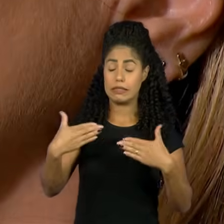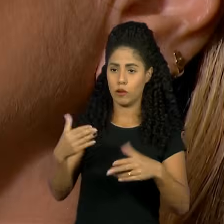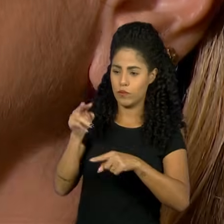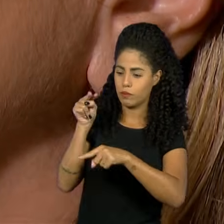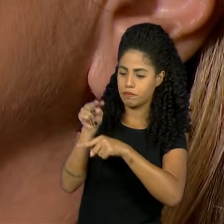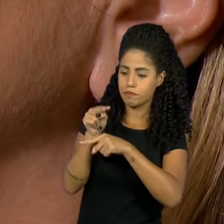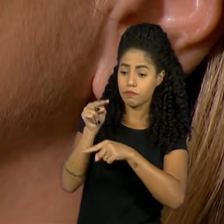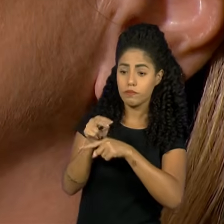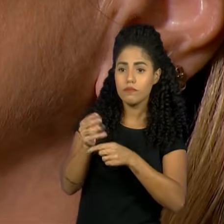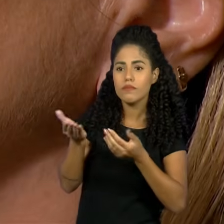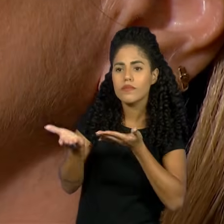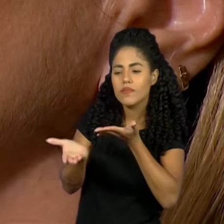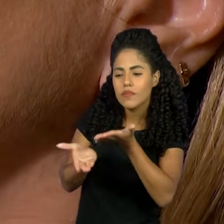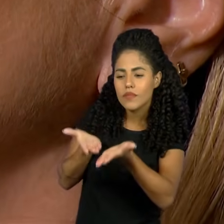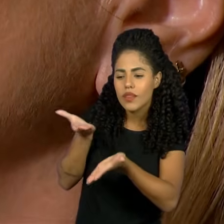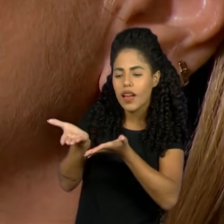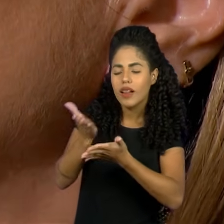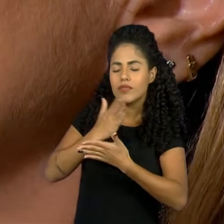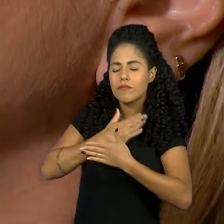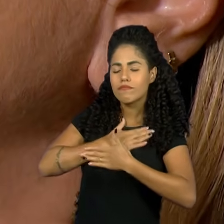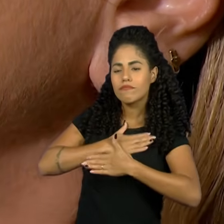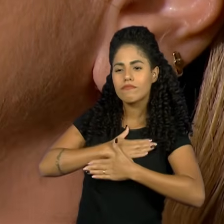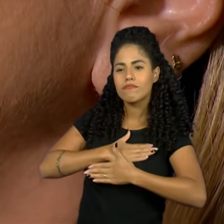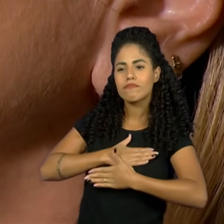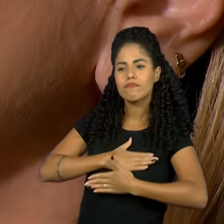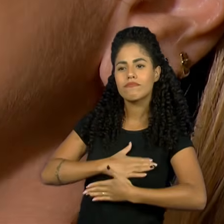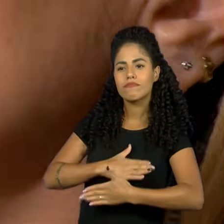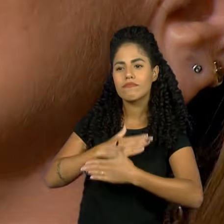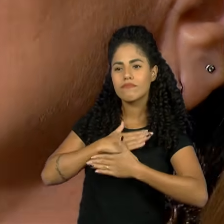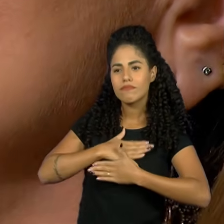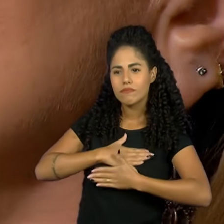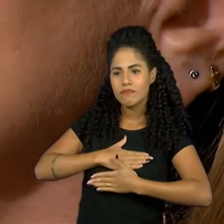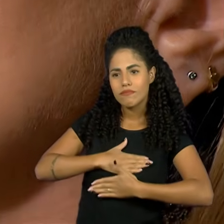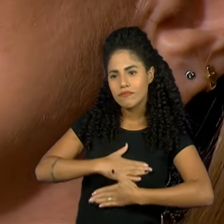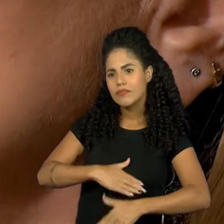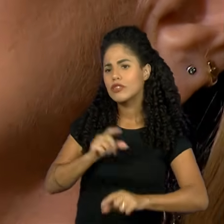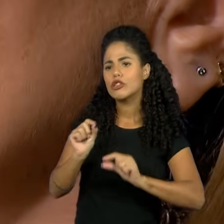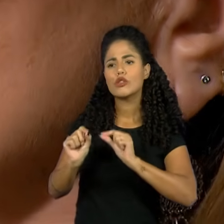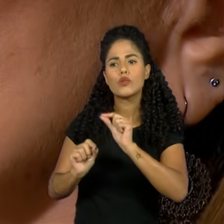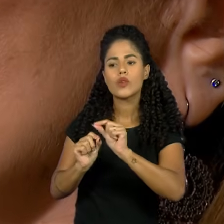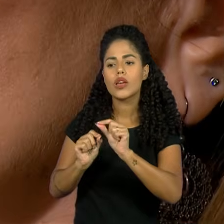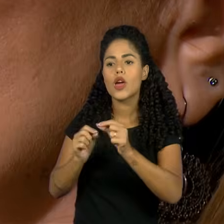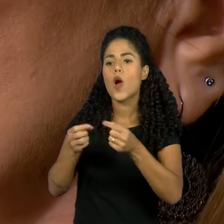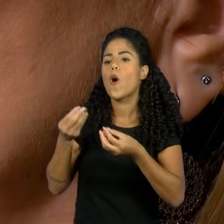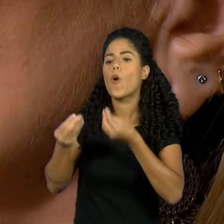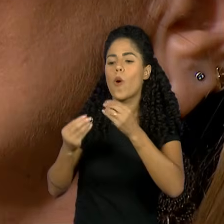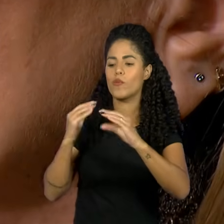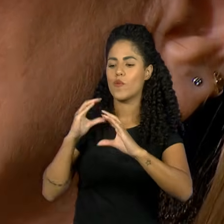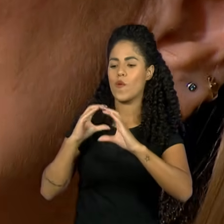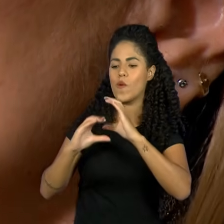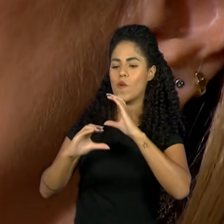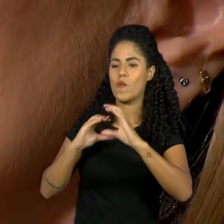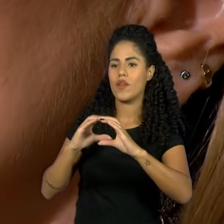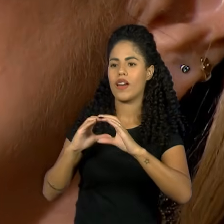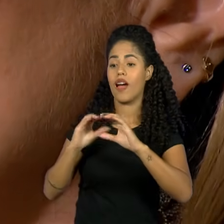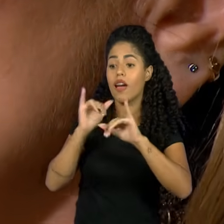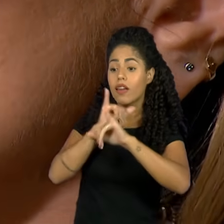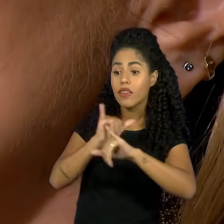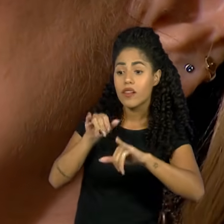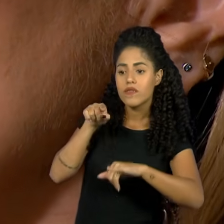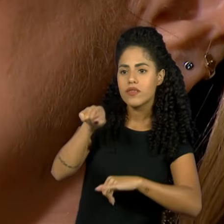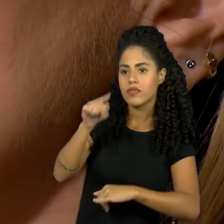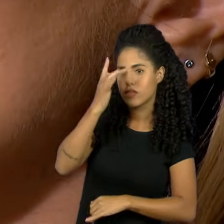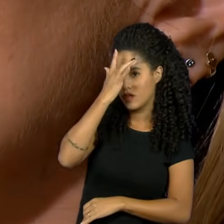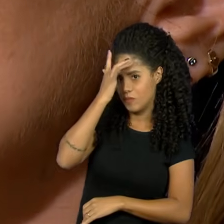você tem uma carga horária muito significativa de comunicação. E um pedaço desse espaço